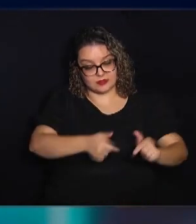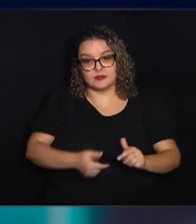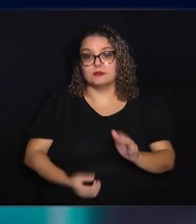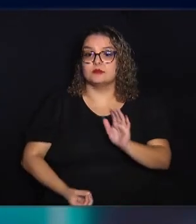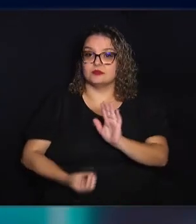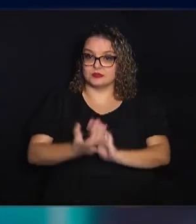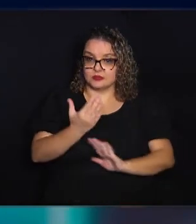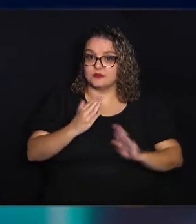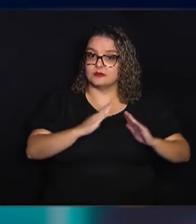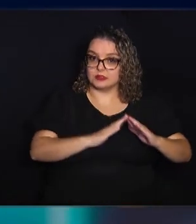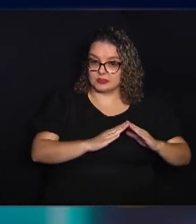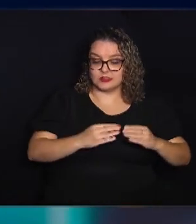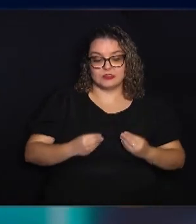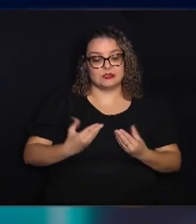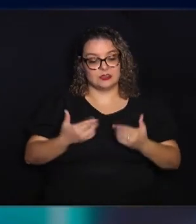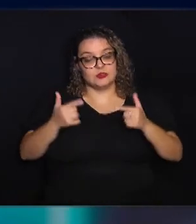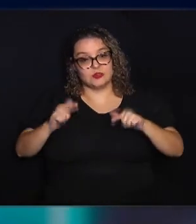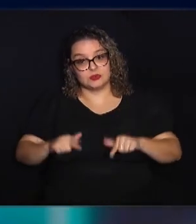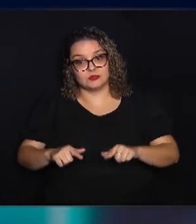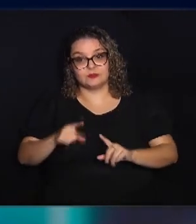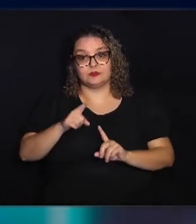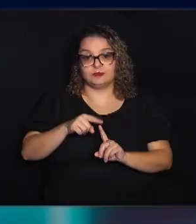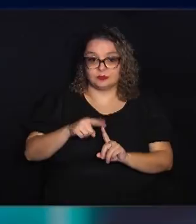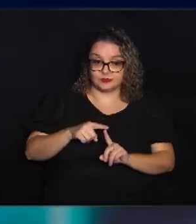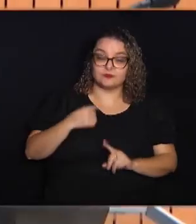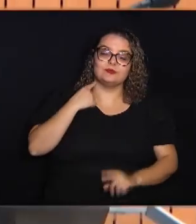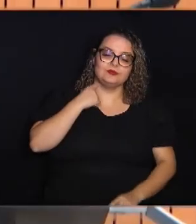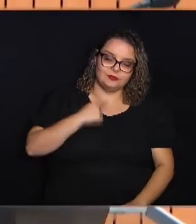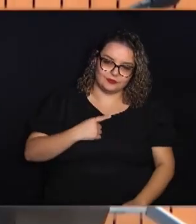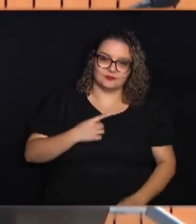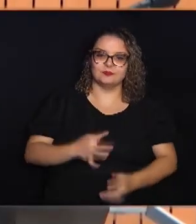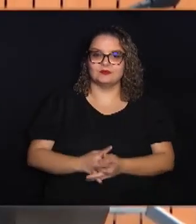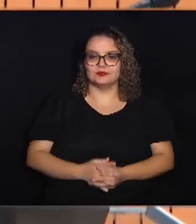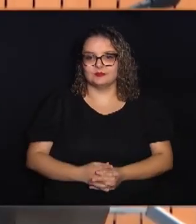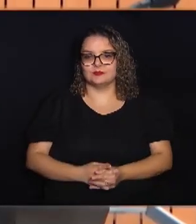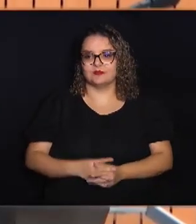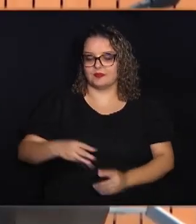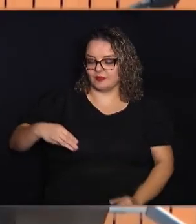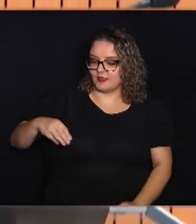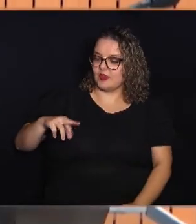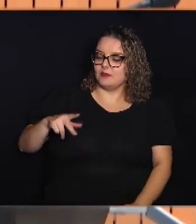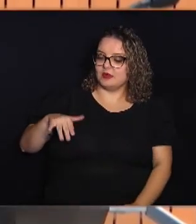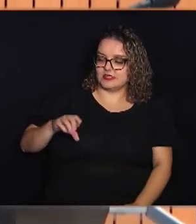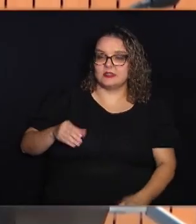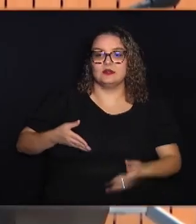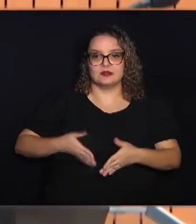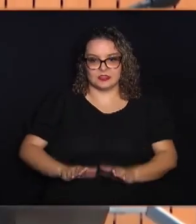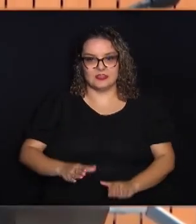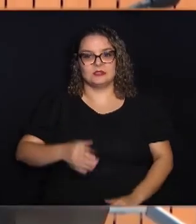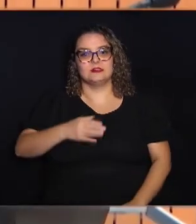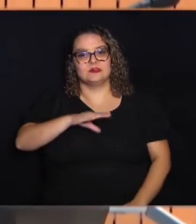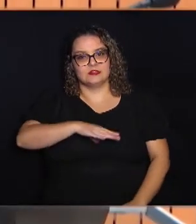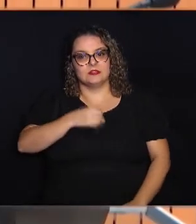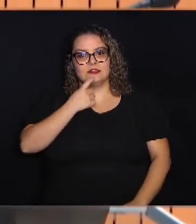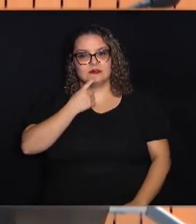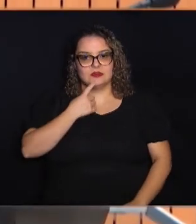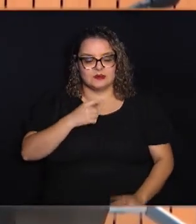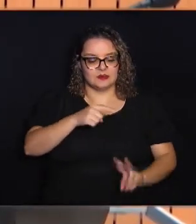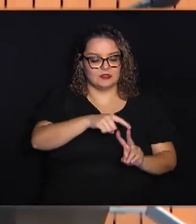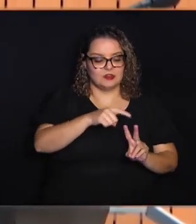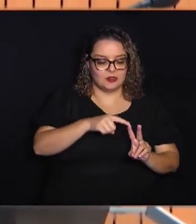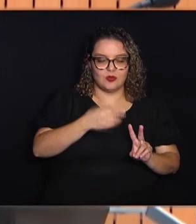fundadores em oferecer um local típico de Minas Gerais. O Marcelo é campineiro, mas filho de pais mineiros de Uberlândia e